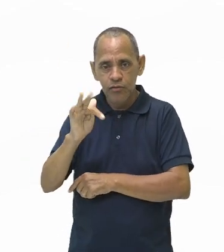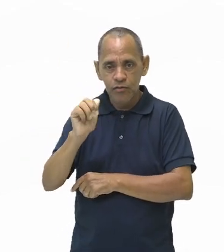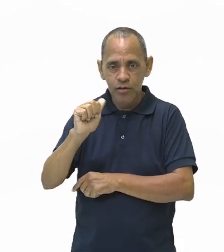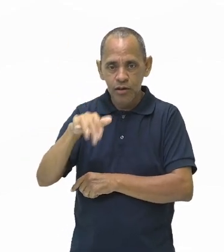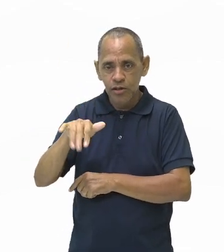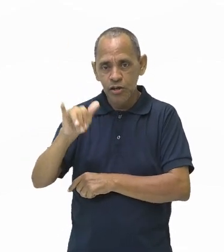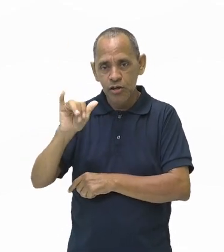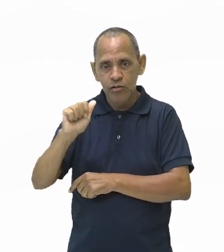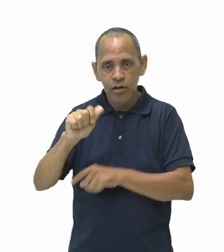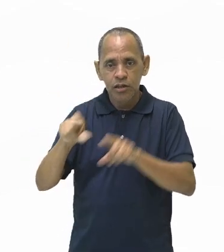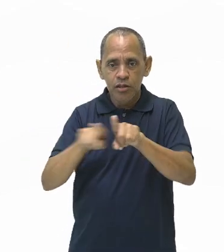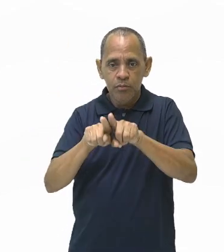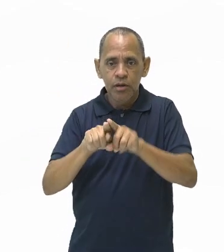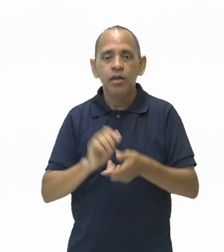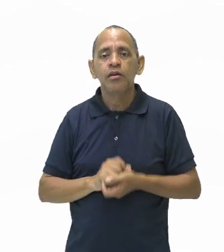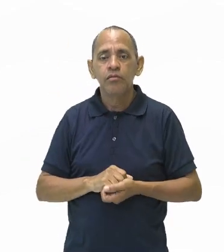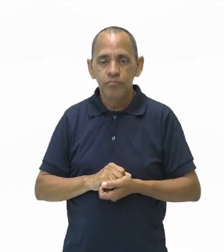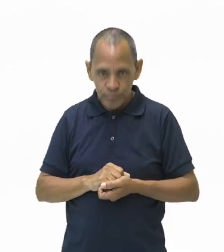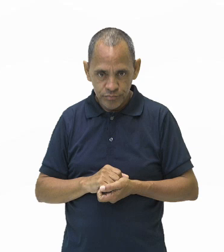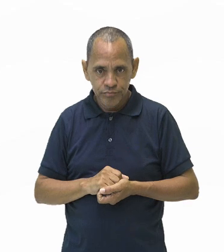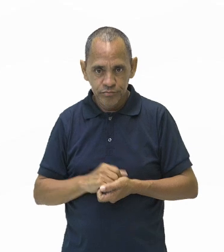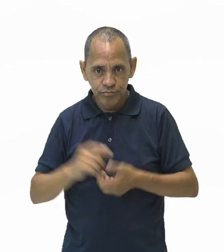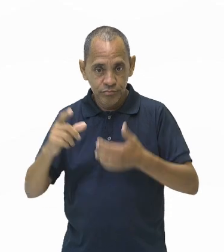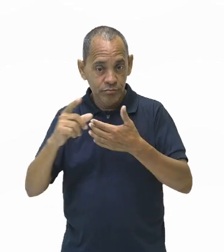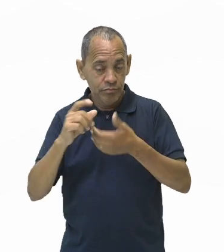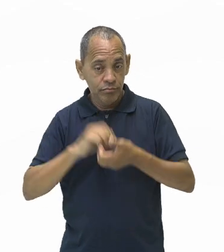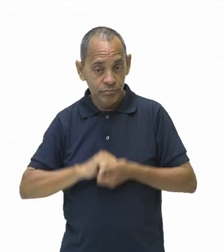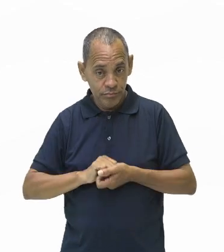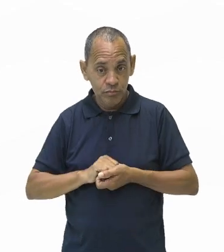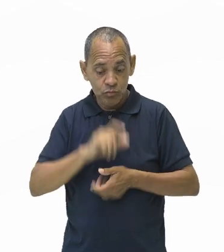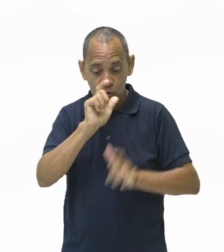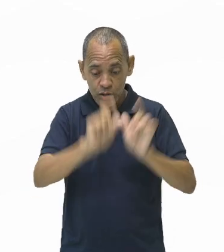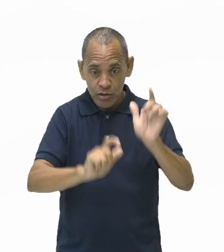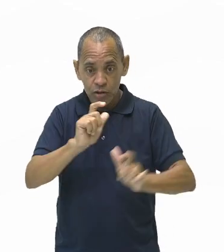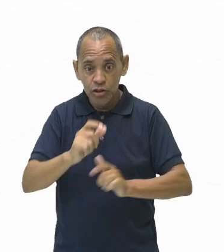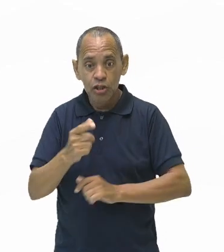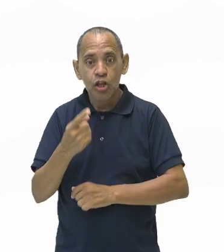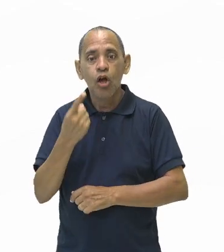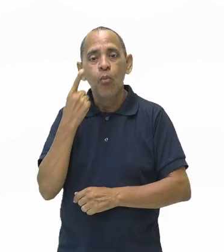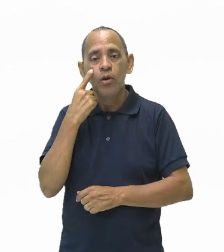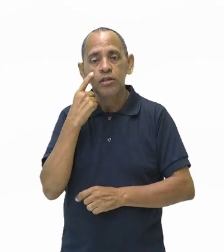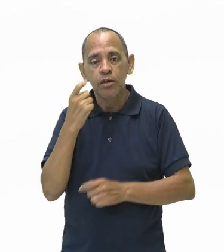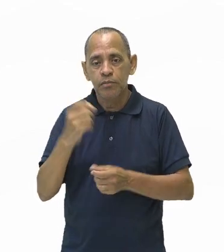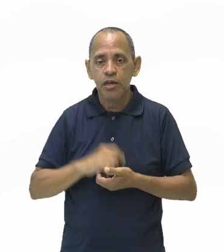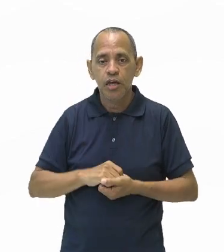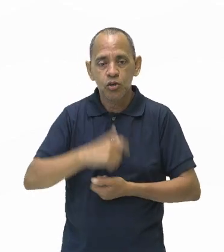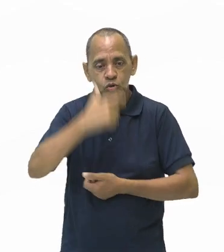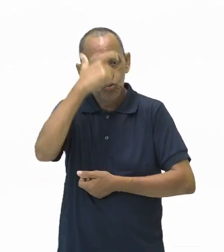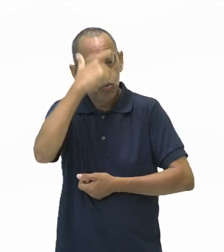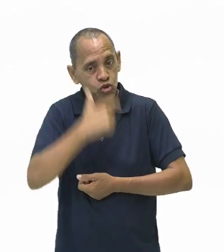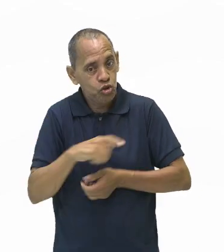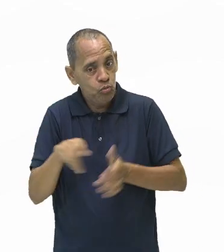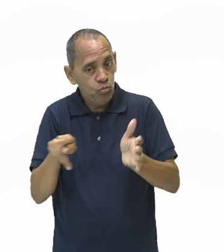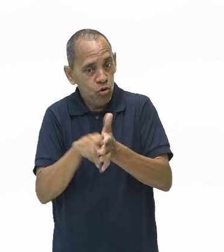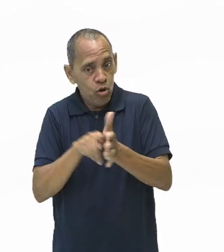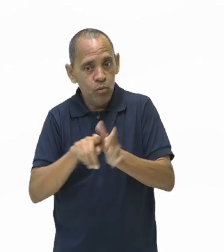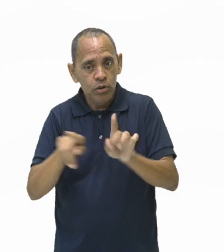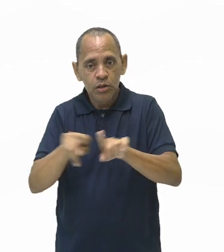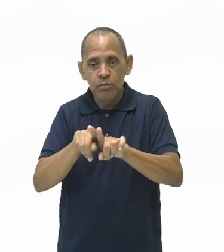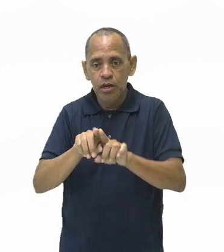personagem reconhece alguma verdade sobre si ou sobre o mundo. Então, vejo aí que vai